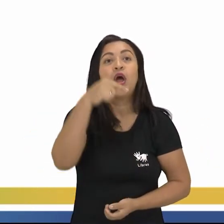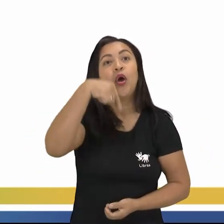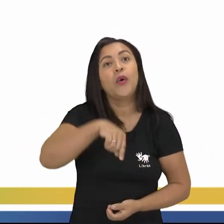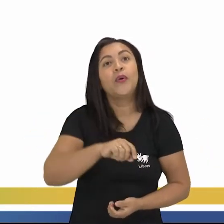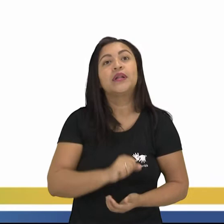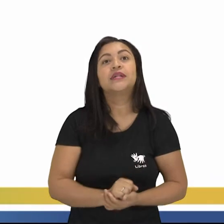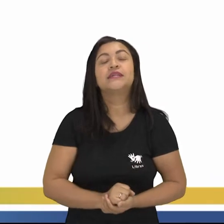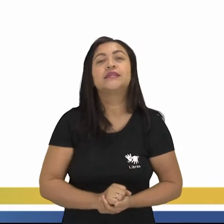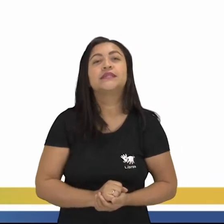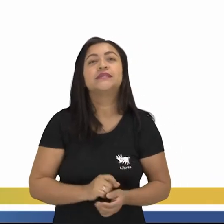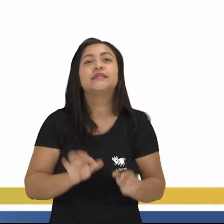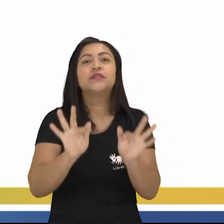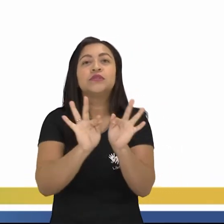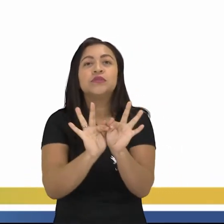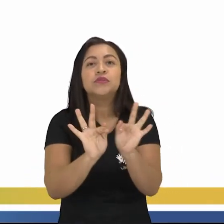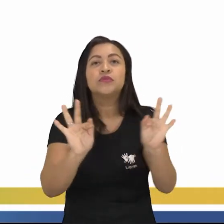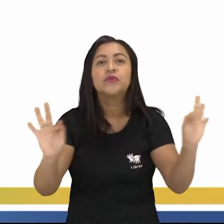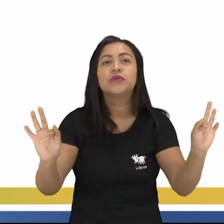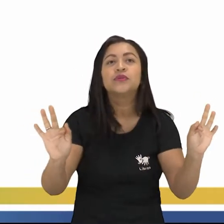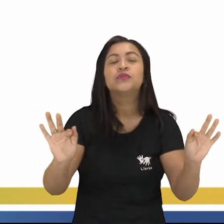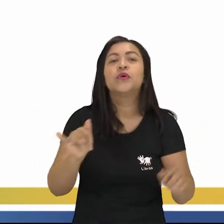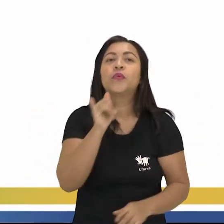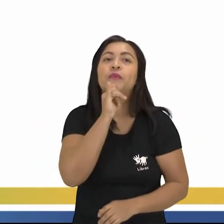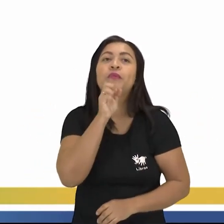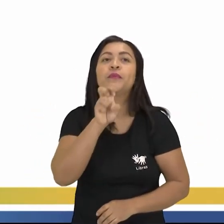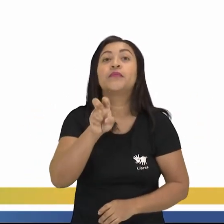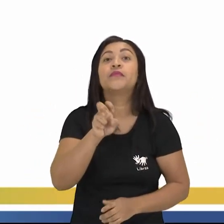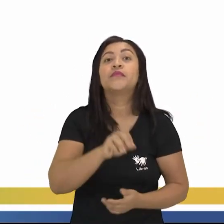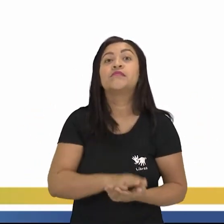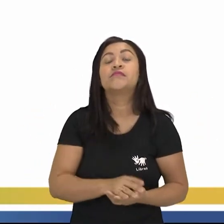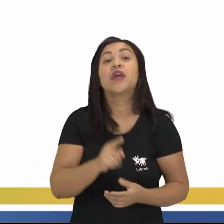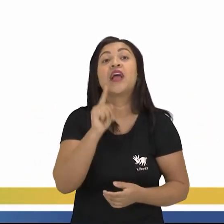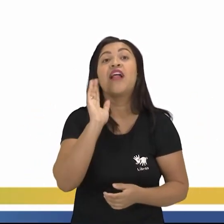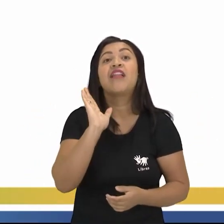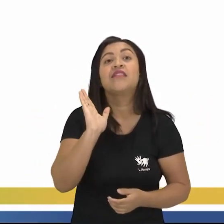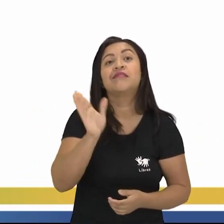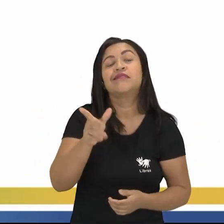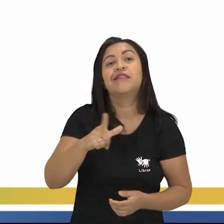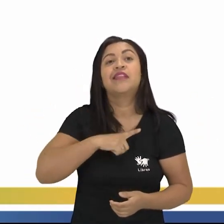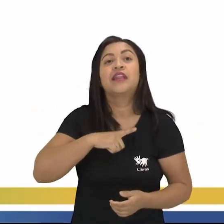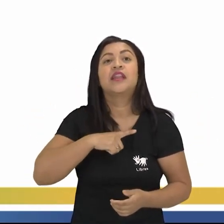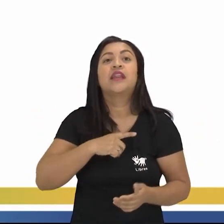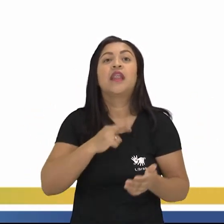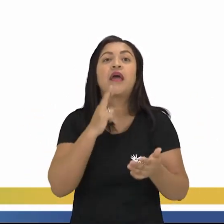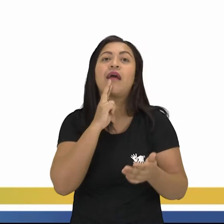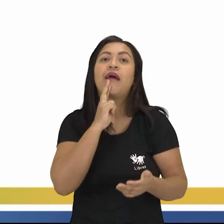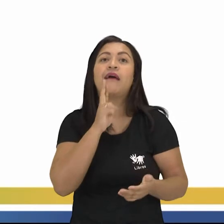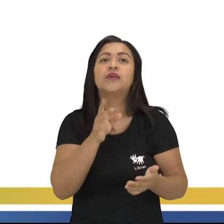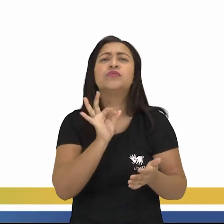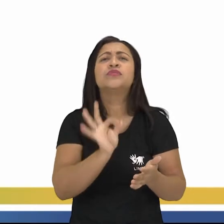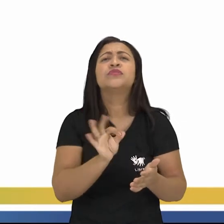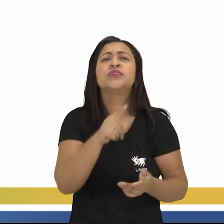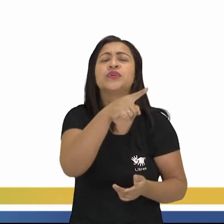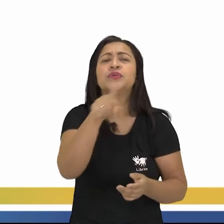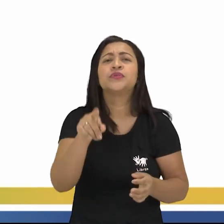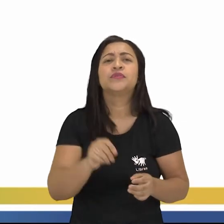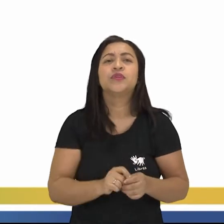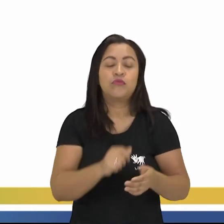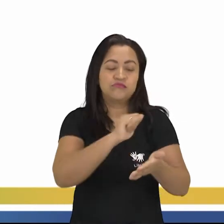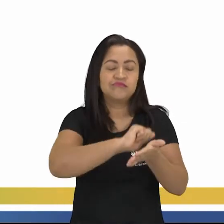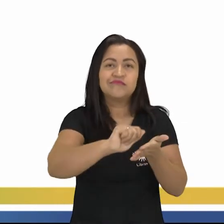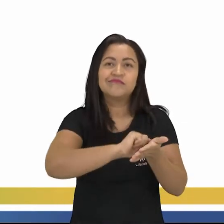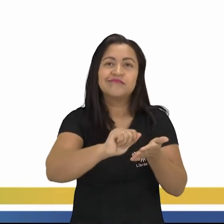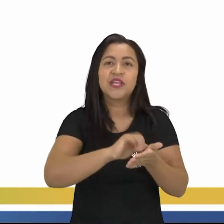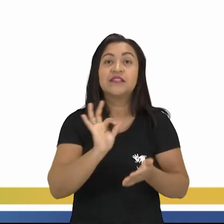a oração, no exemplo 5, ela está me dando já o meu resultado. Eu tenho que montar aqui a minha condição, que vai vir no